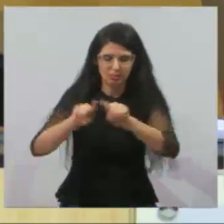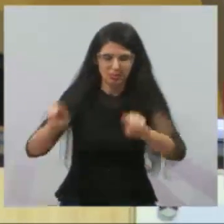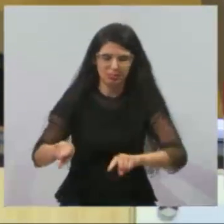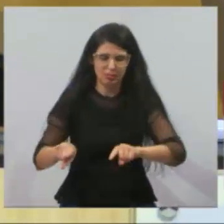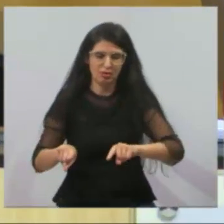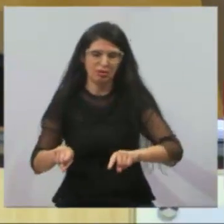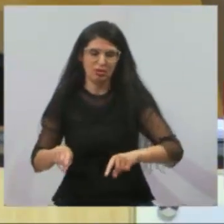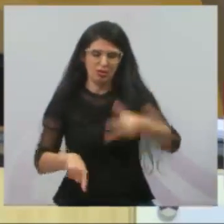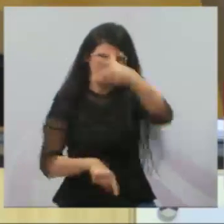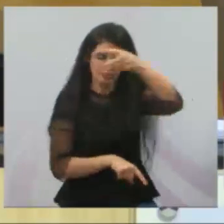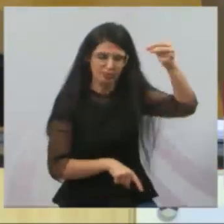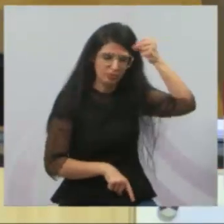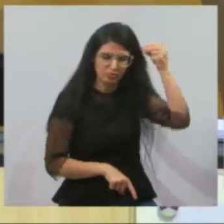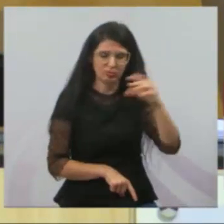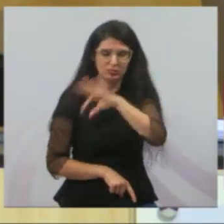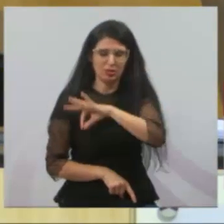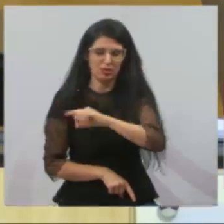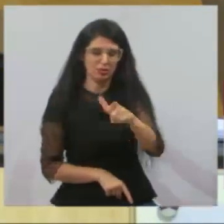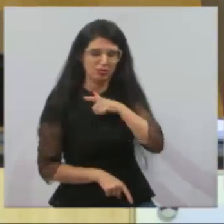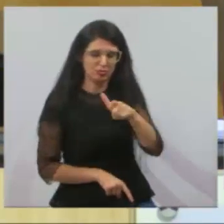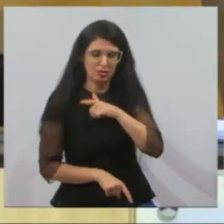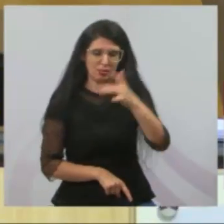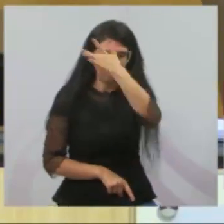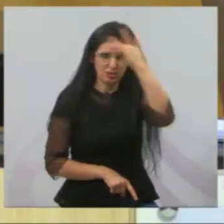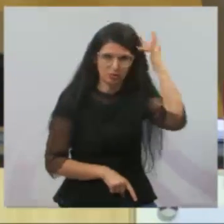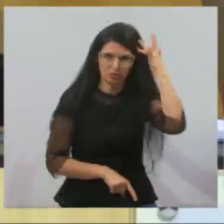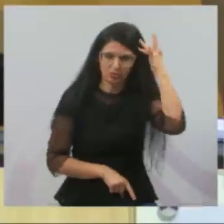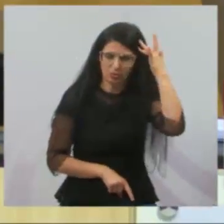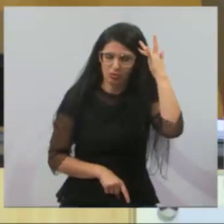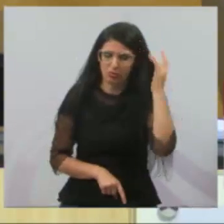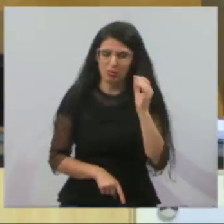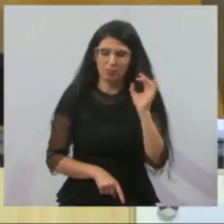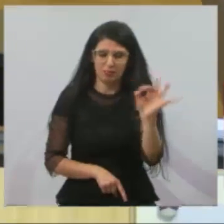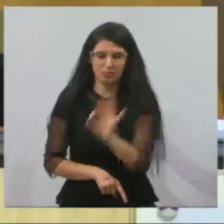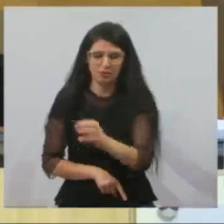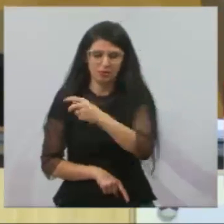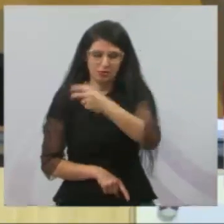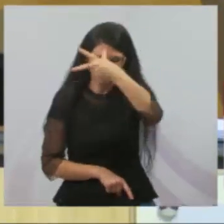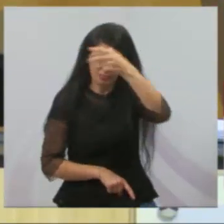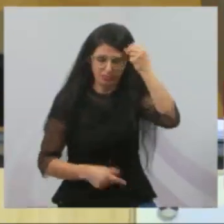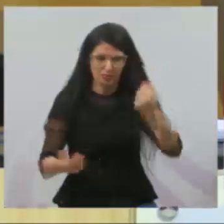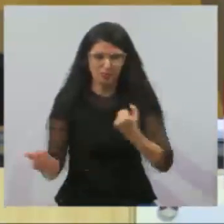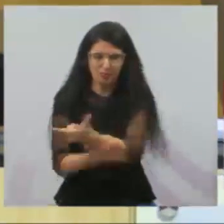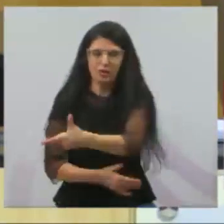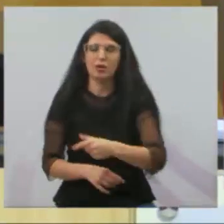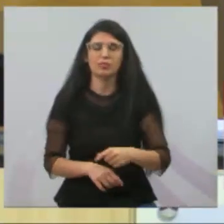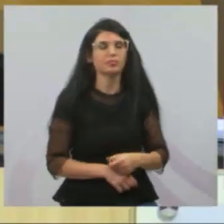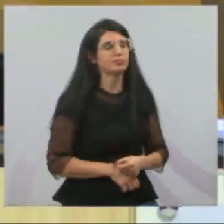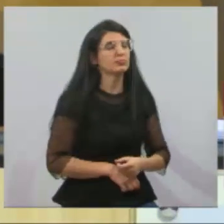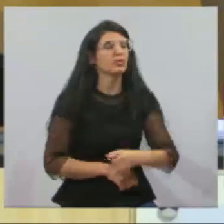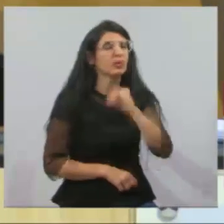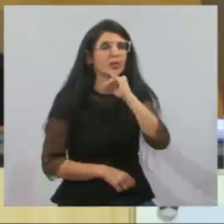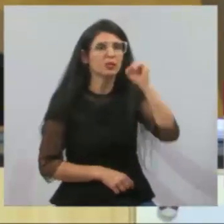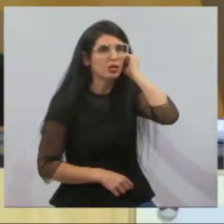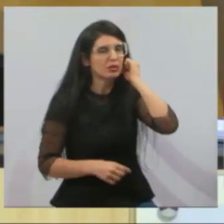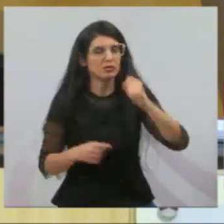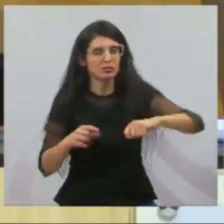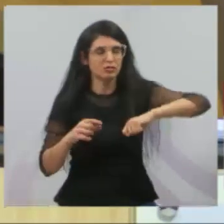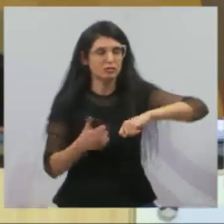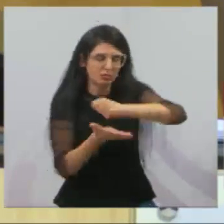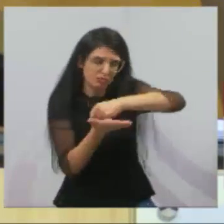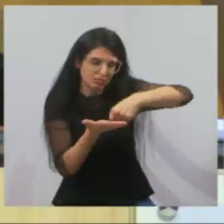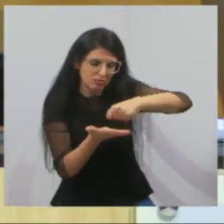do município de Jacareí e dá outras providências. Autoria: Prefeito Municipal Isaías José de